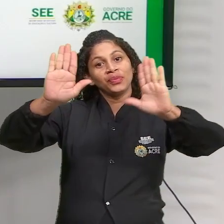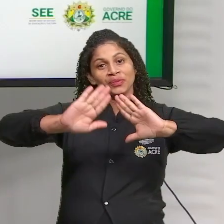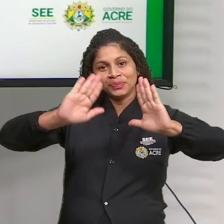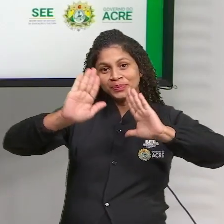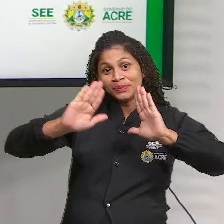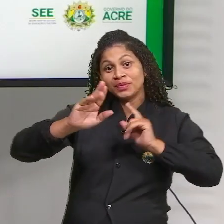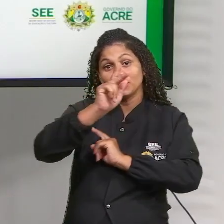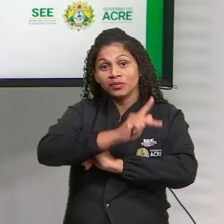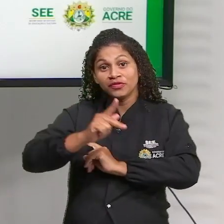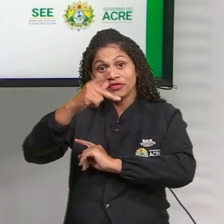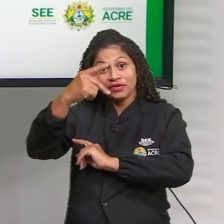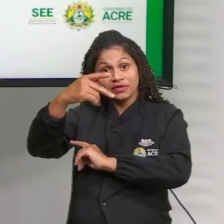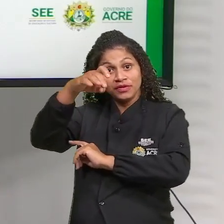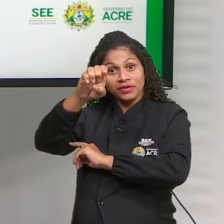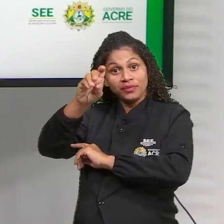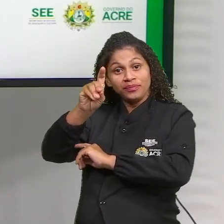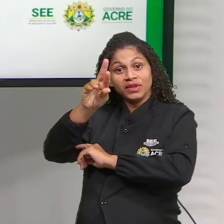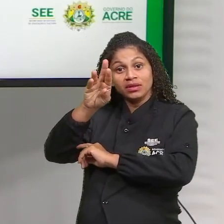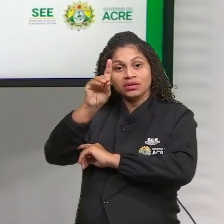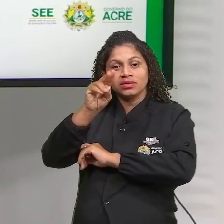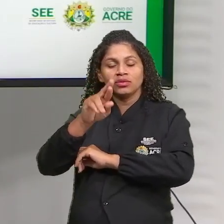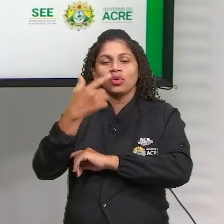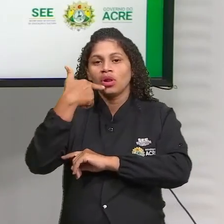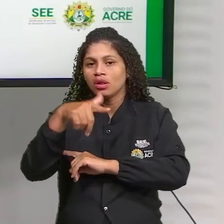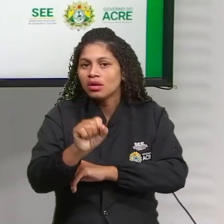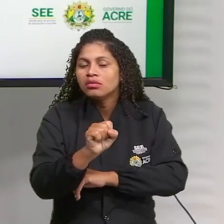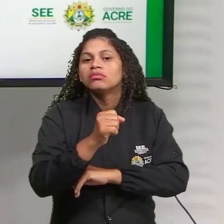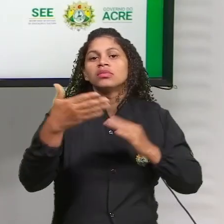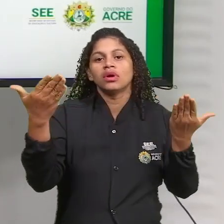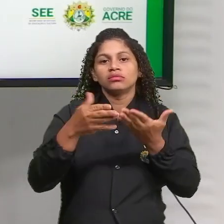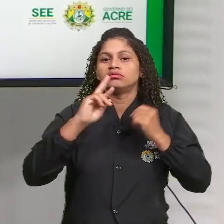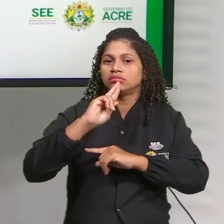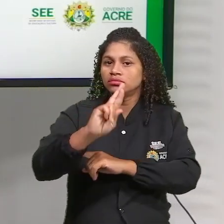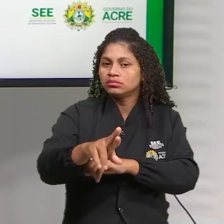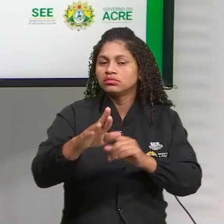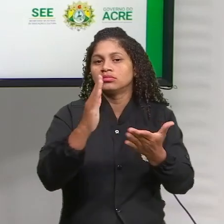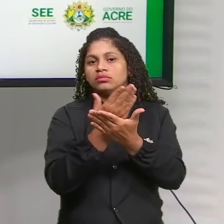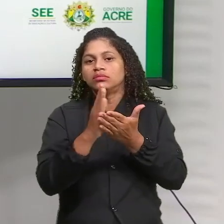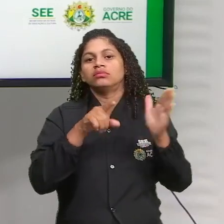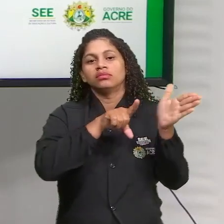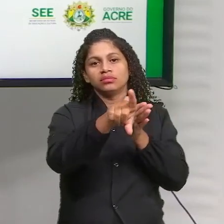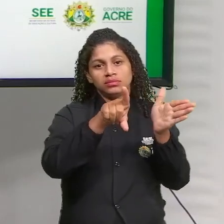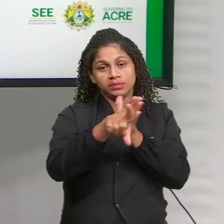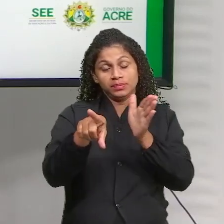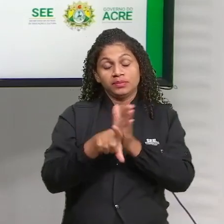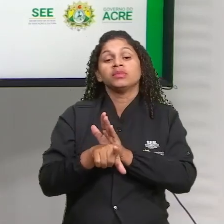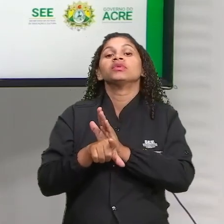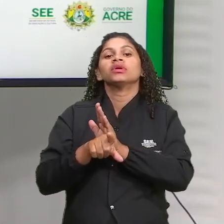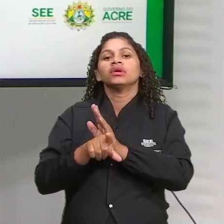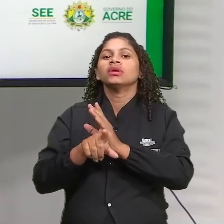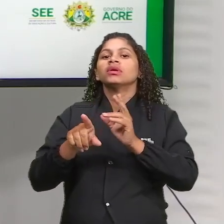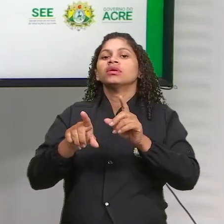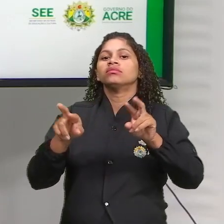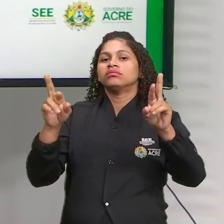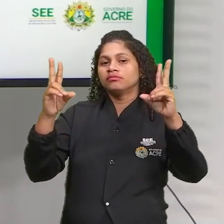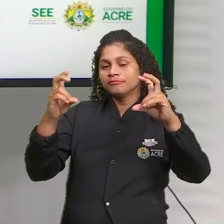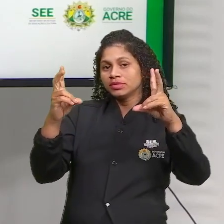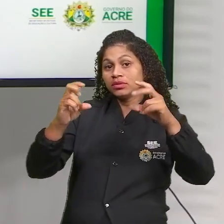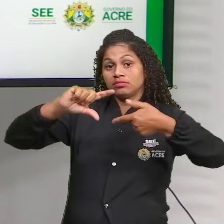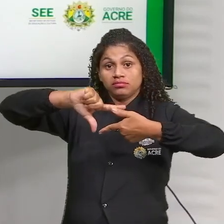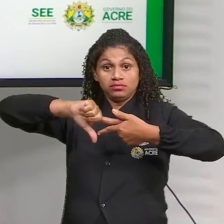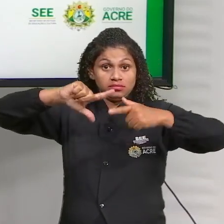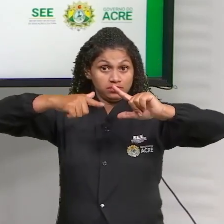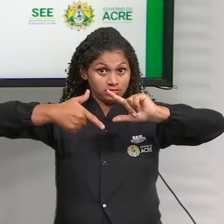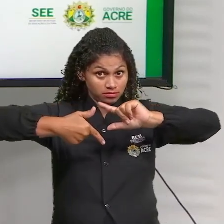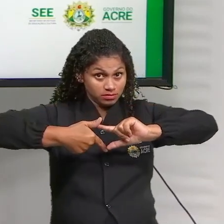Olá, eu sou o professor Pedro de Linguagens e agora vamos resolver algumas questões de modernismo e literatura contemporânea